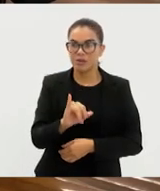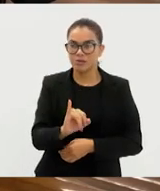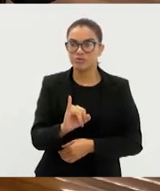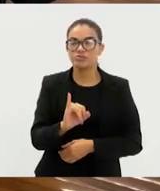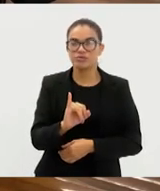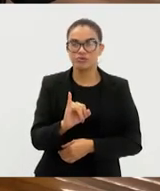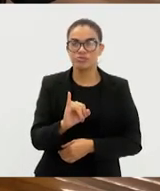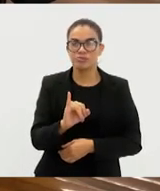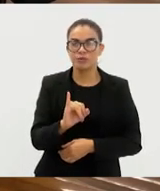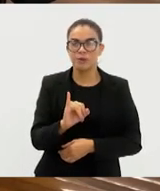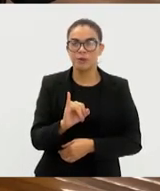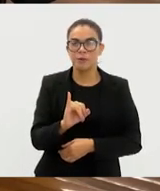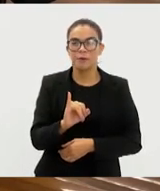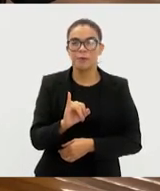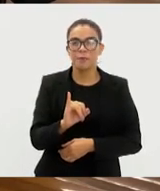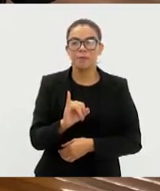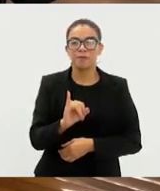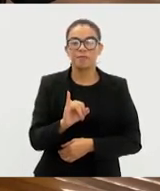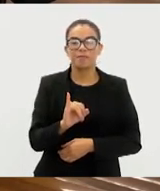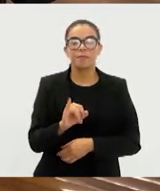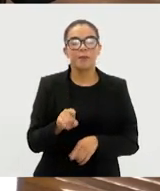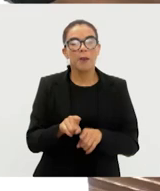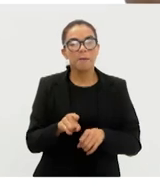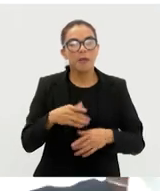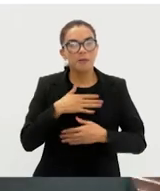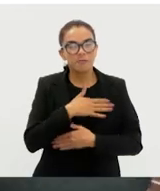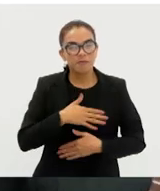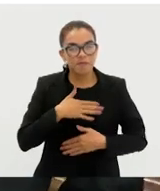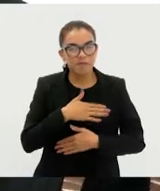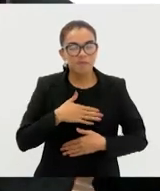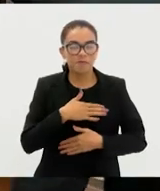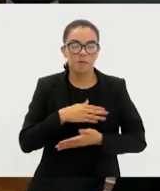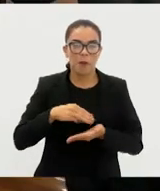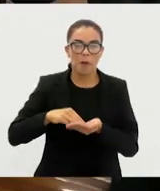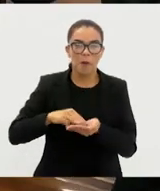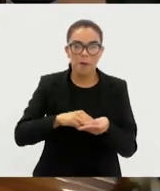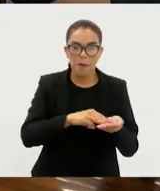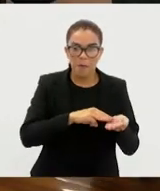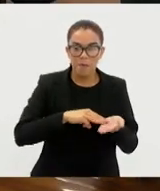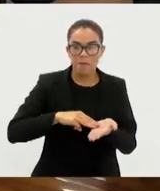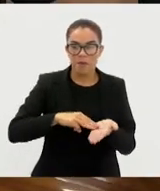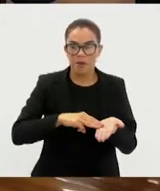quem eu, as pessoas que eu saúdo aqui, os membros dessa comissão